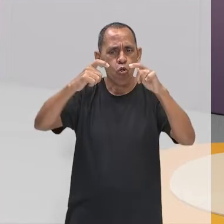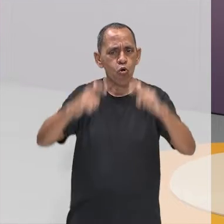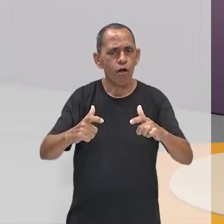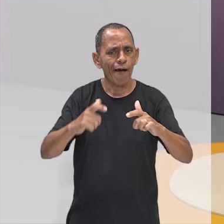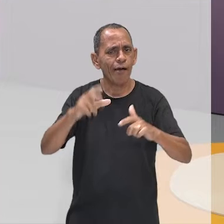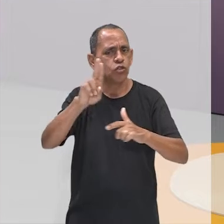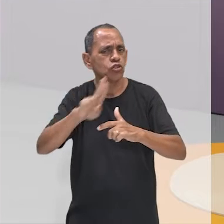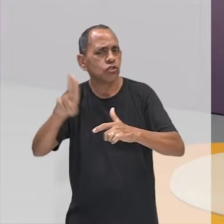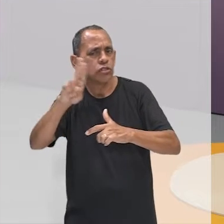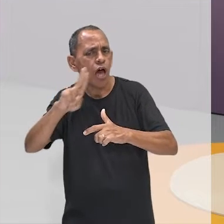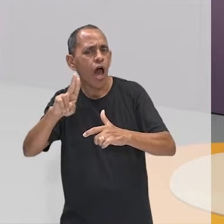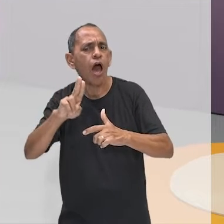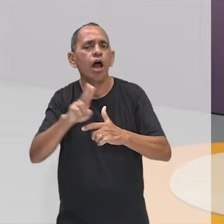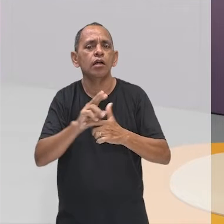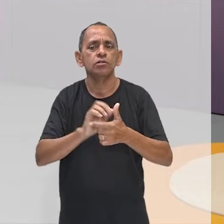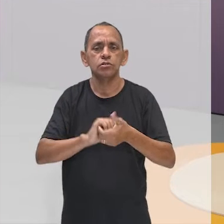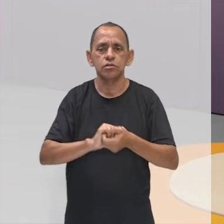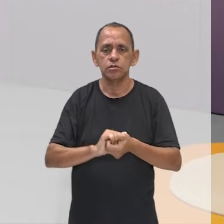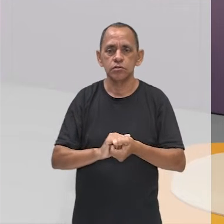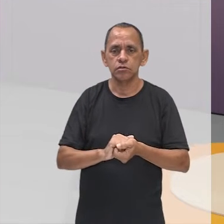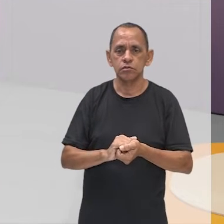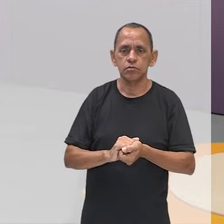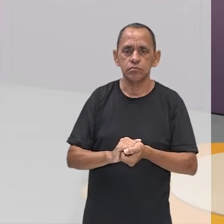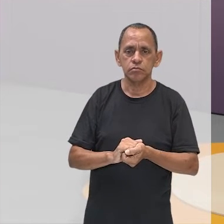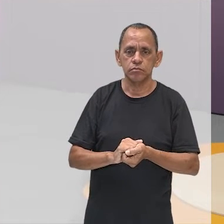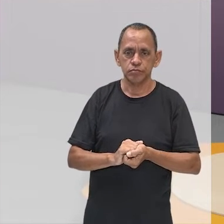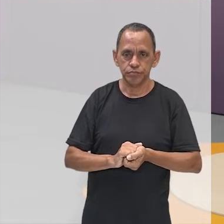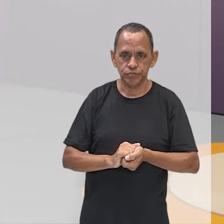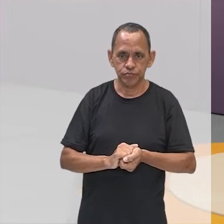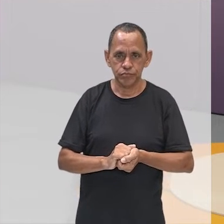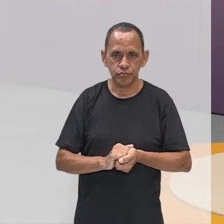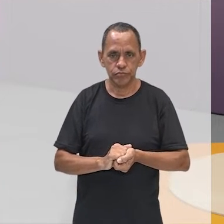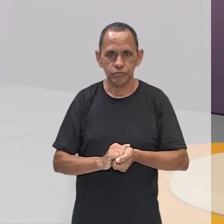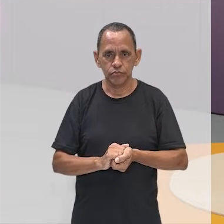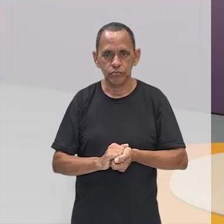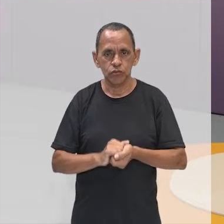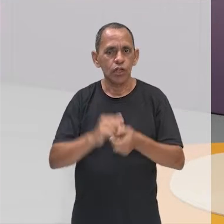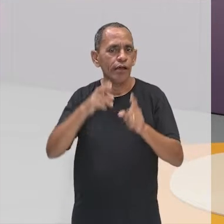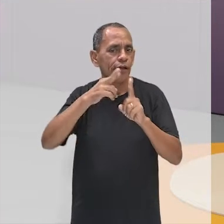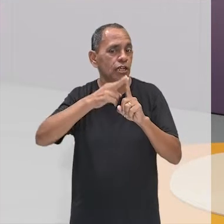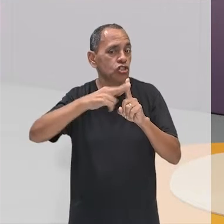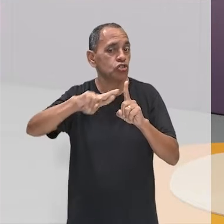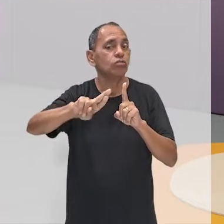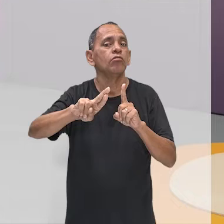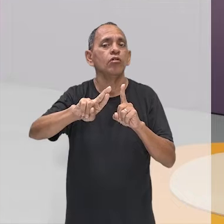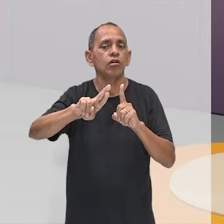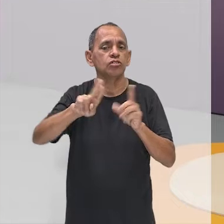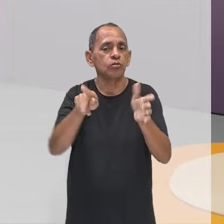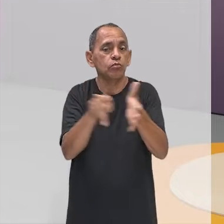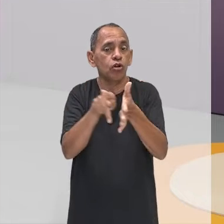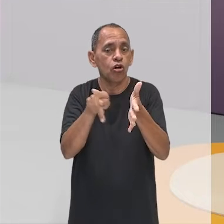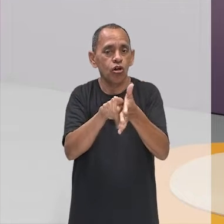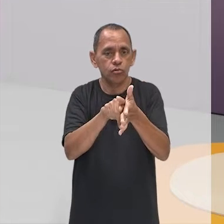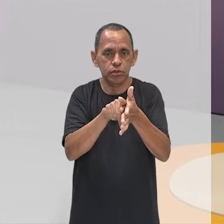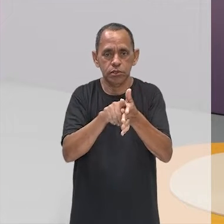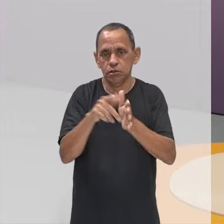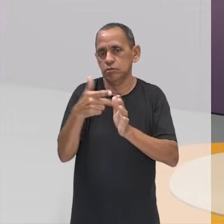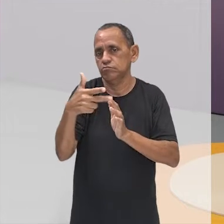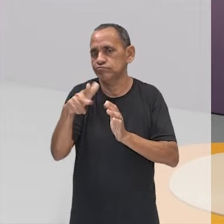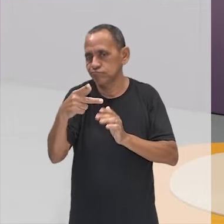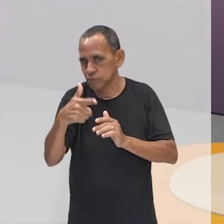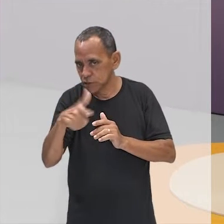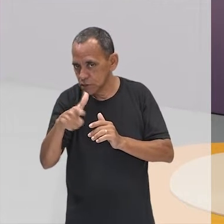e cerimônias religiosas. Eles eram muitas das vezes construídos, olha só, como a gente pode observar lá no topo